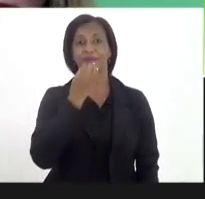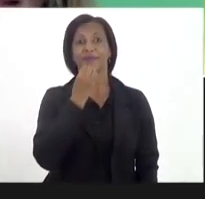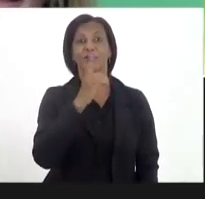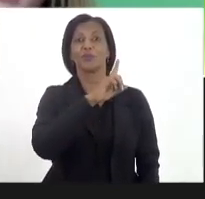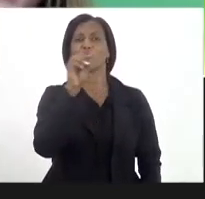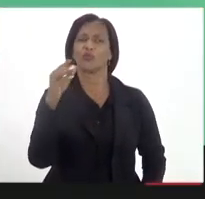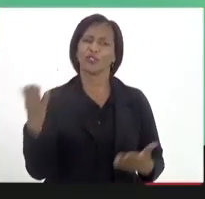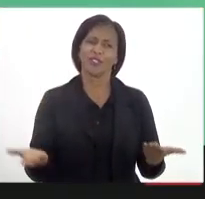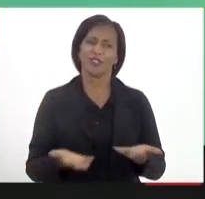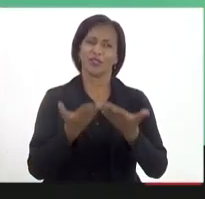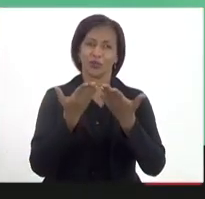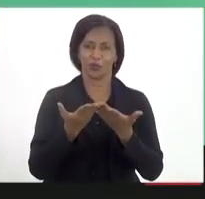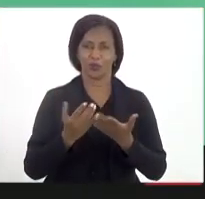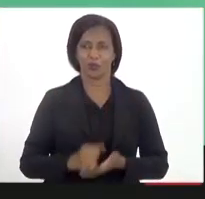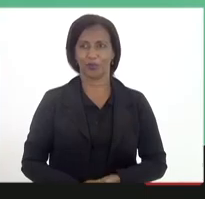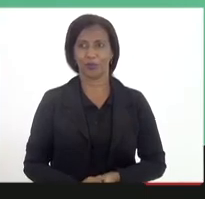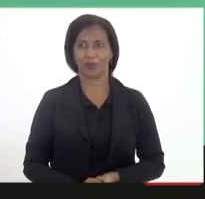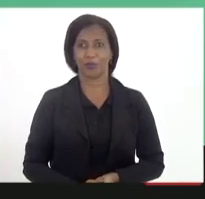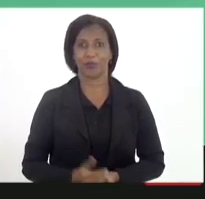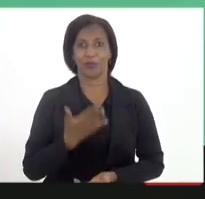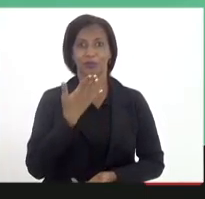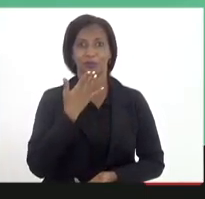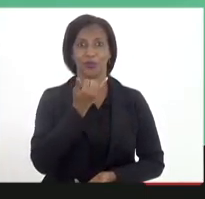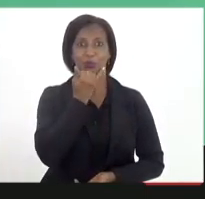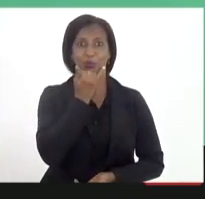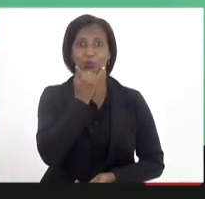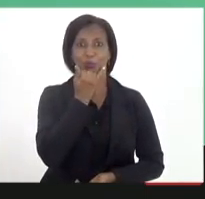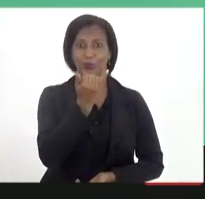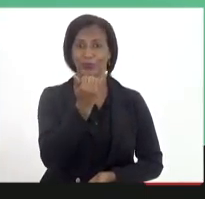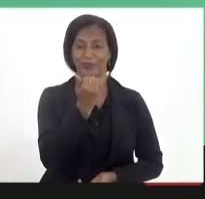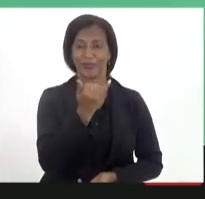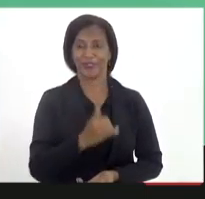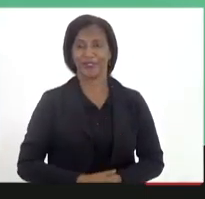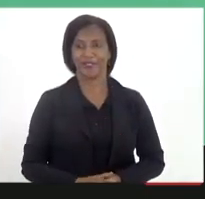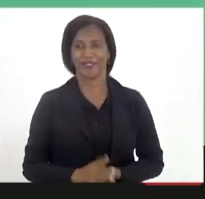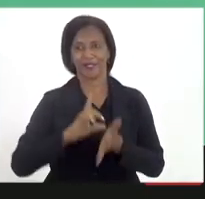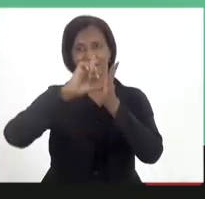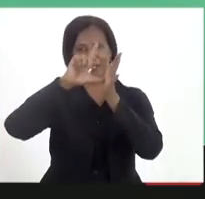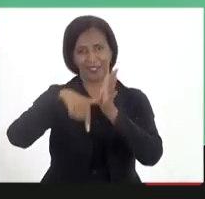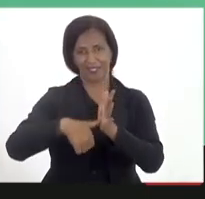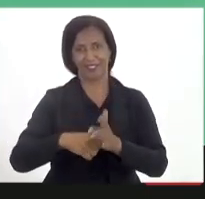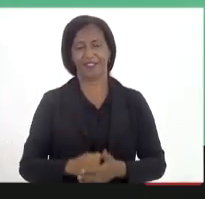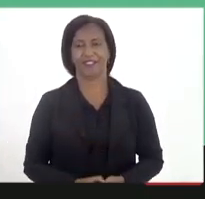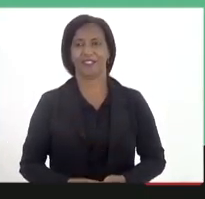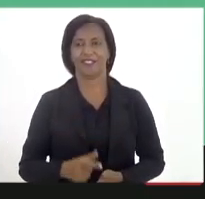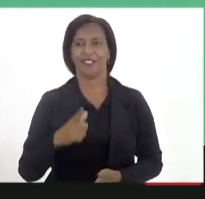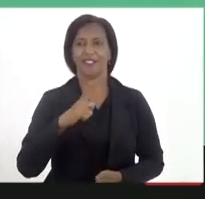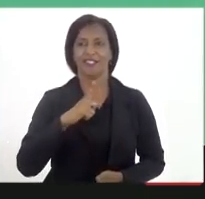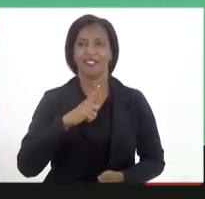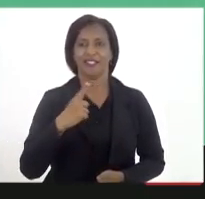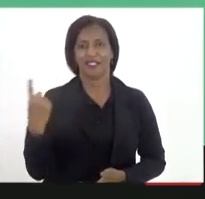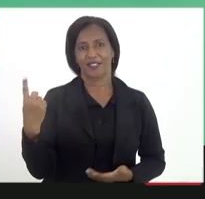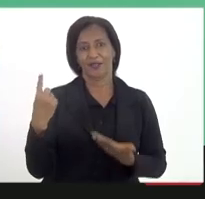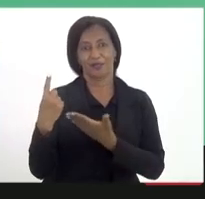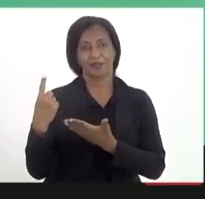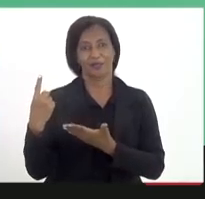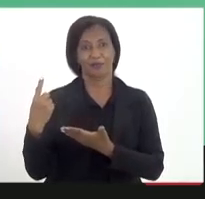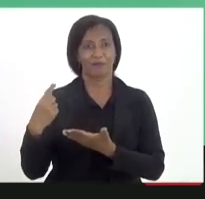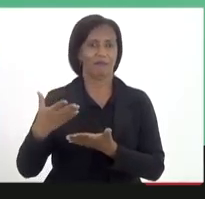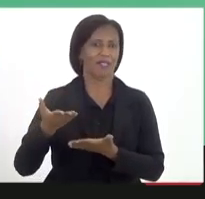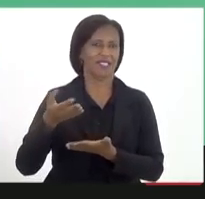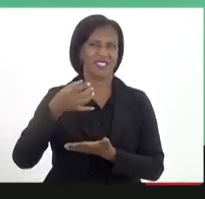mais uma vez eu gostaria de pedir desculpa Mais Uma Vez pelo atraso eu tive um atendimento mais